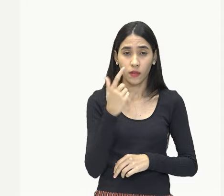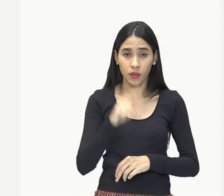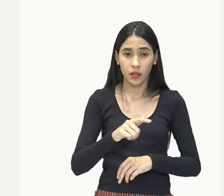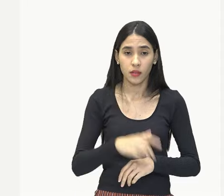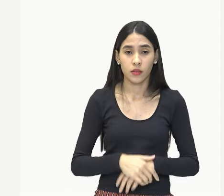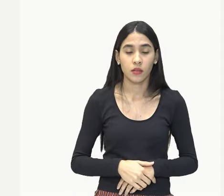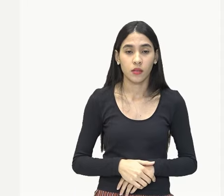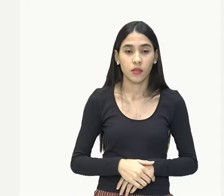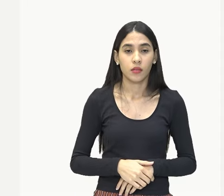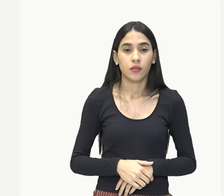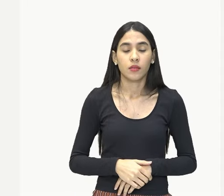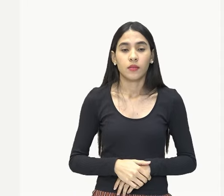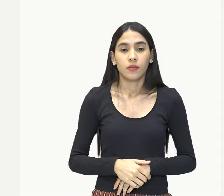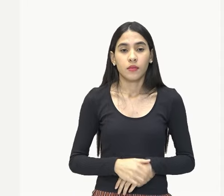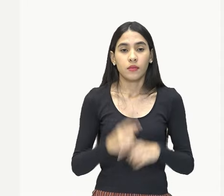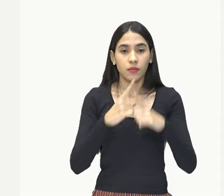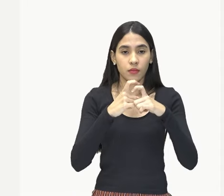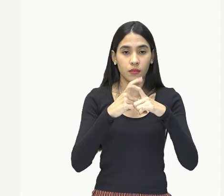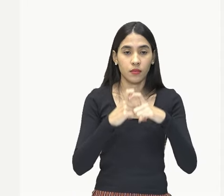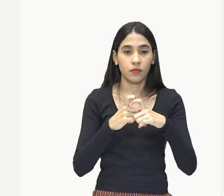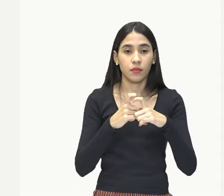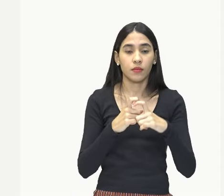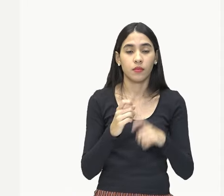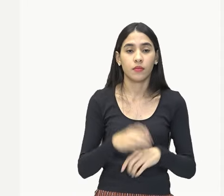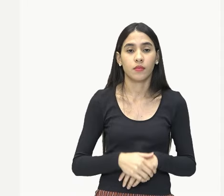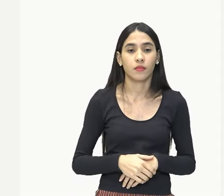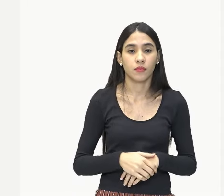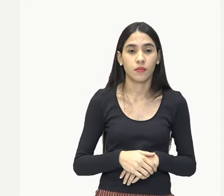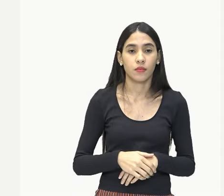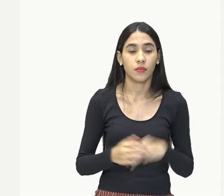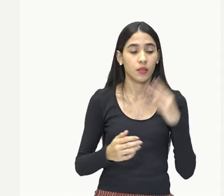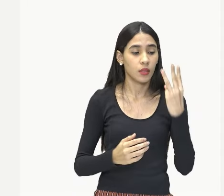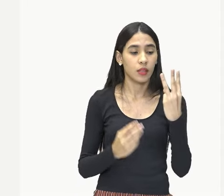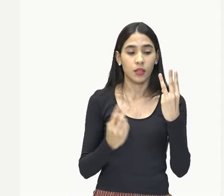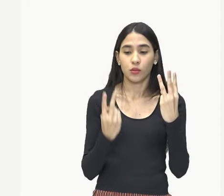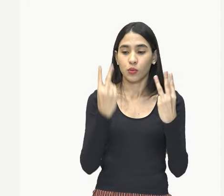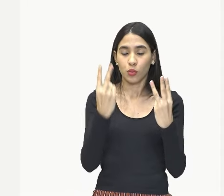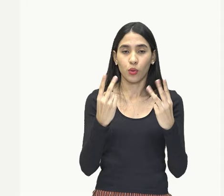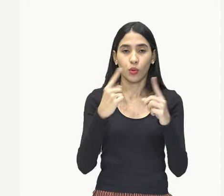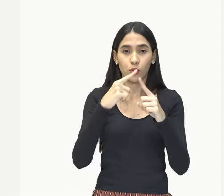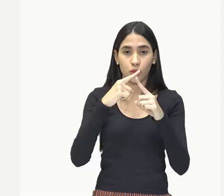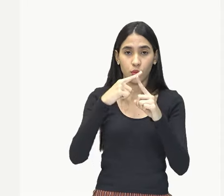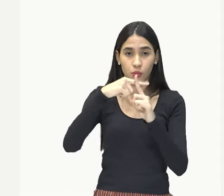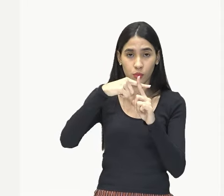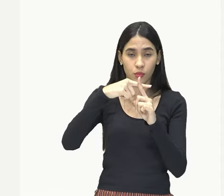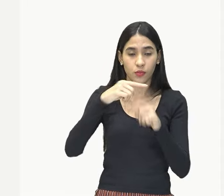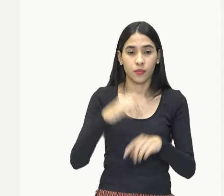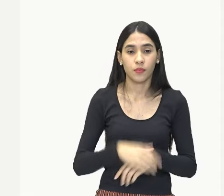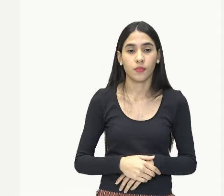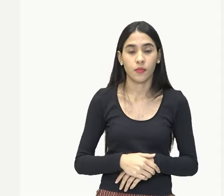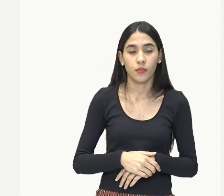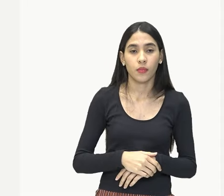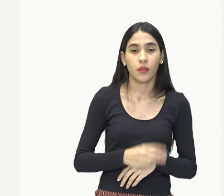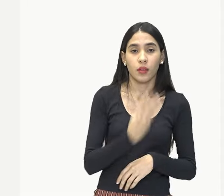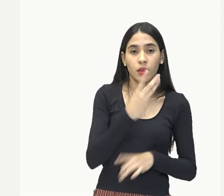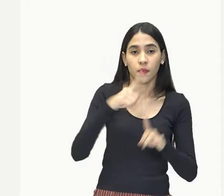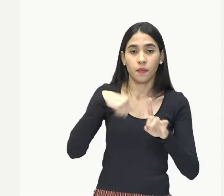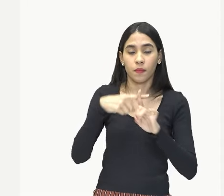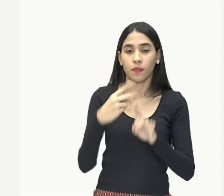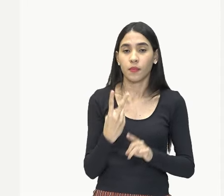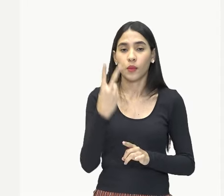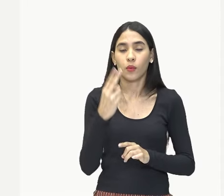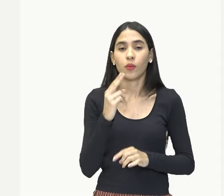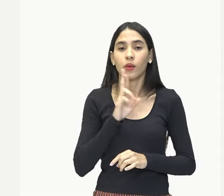Multiplicação de potência de mesma base, repito a base e somo os expoentes. 3 mais 2,